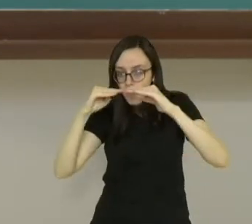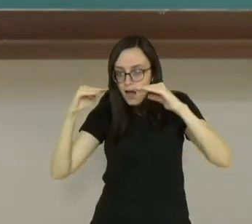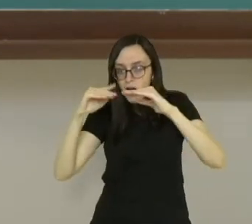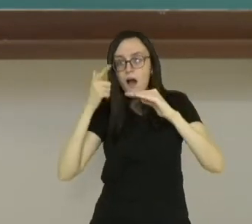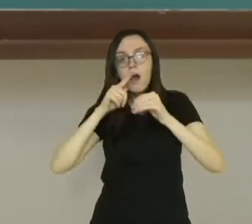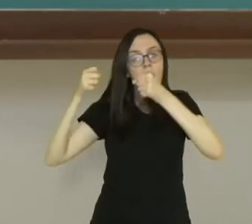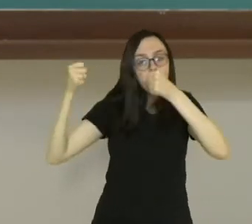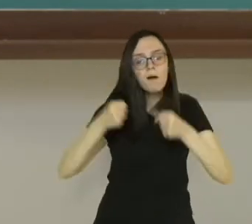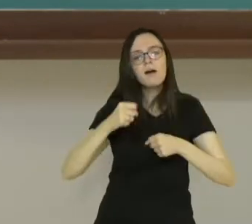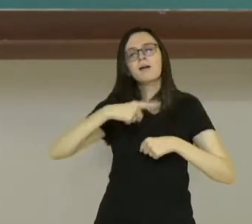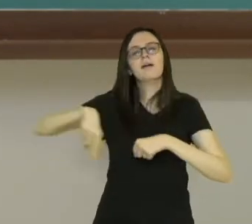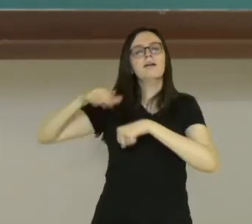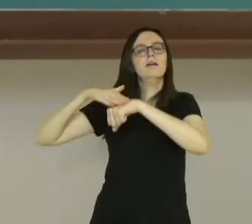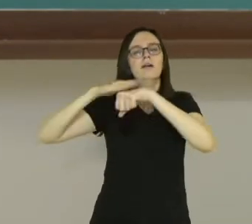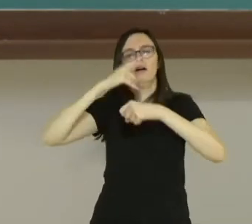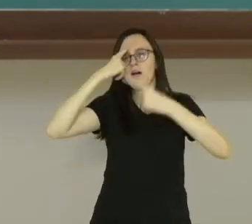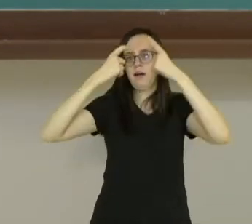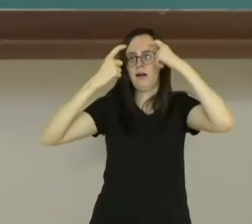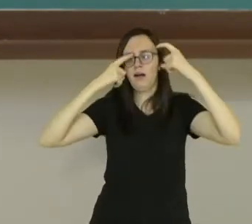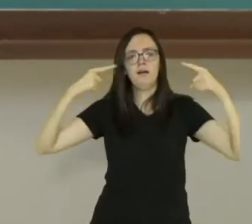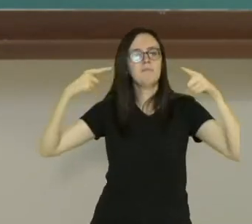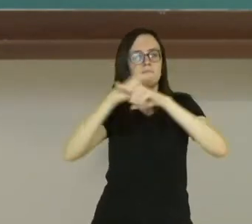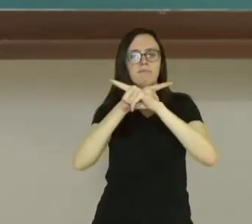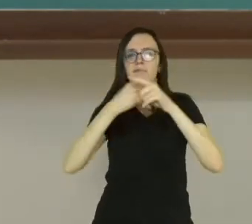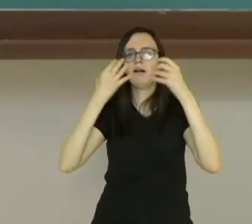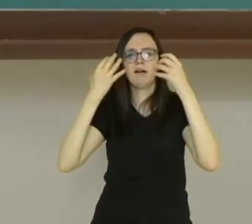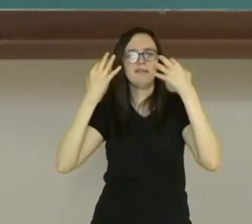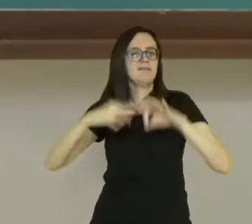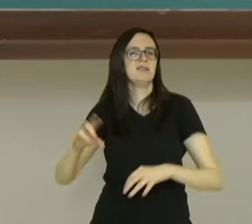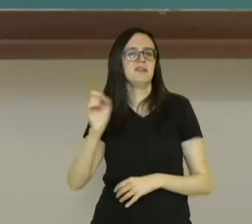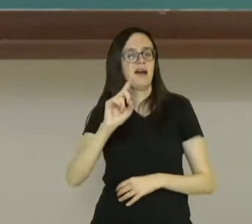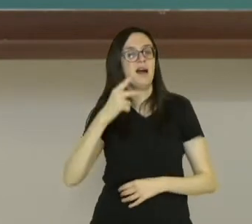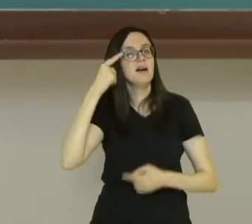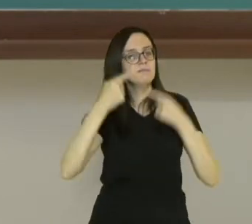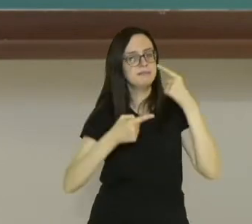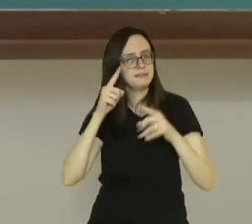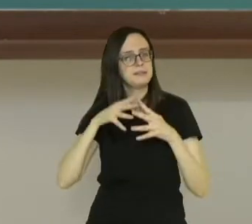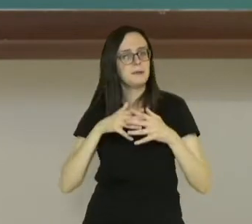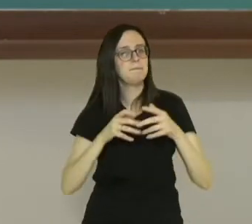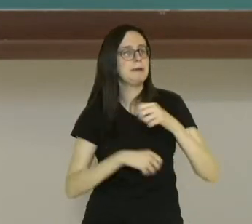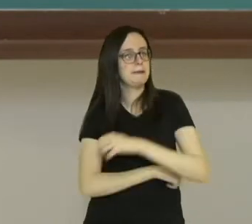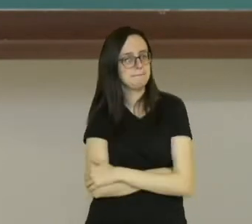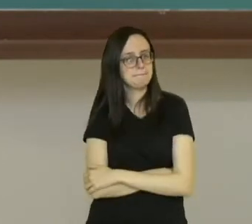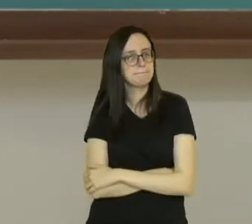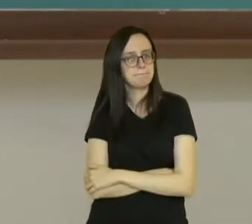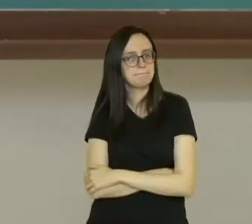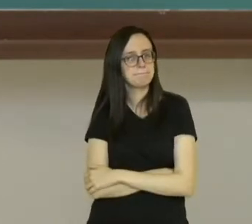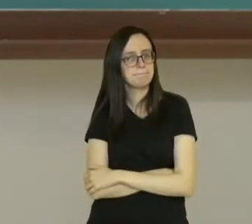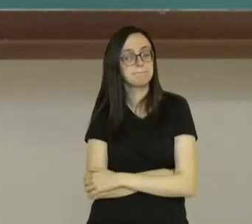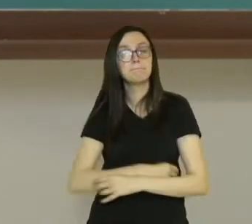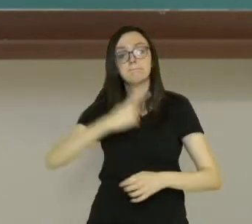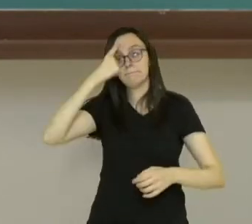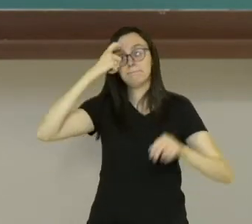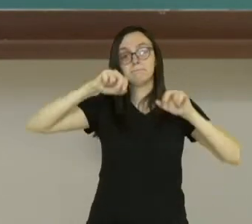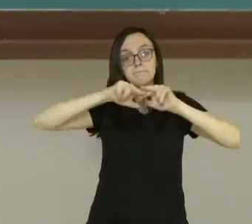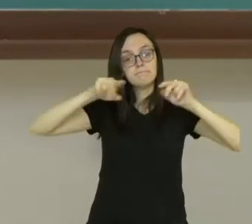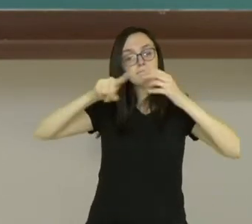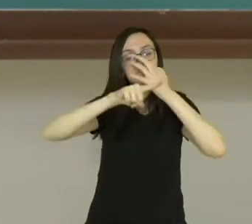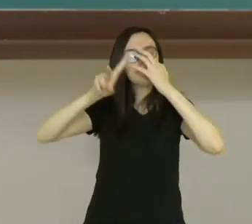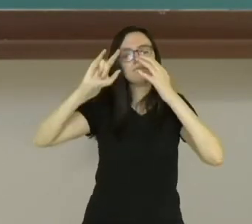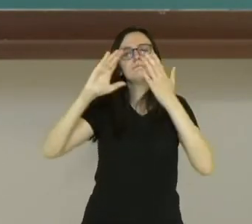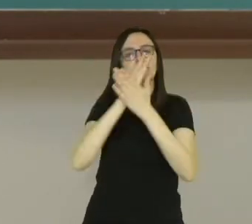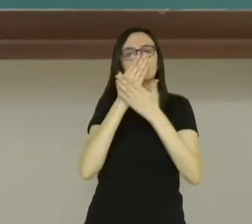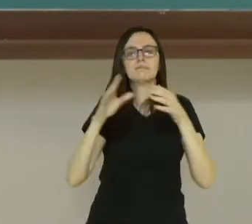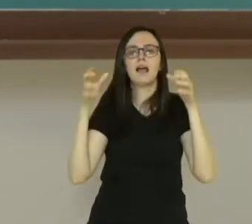eles próprios vão ter ideias divergentes. A política é algo bastante complicado, Essas ideias vão ser divididas